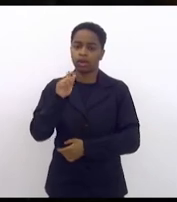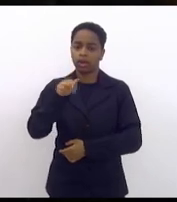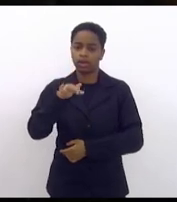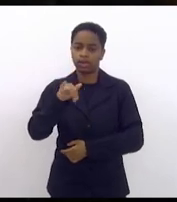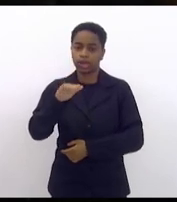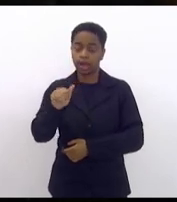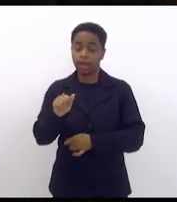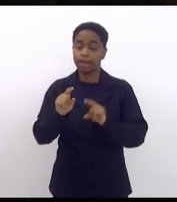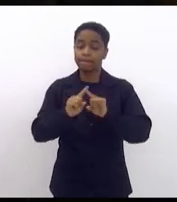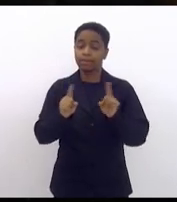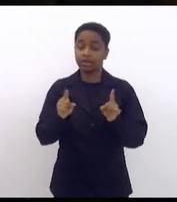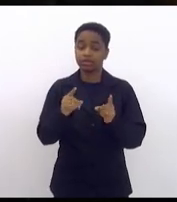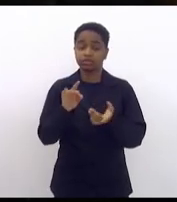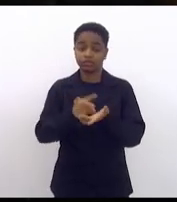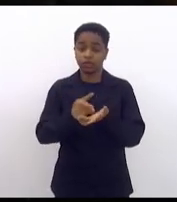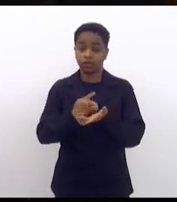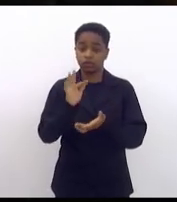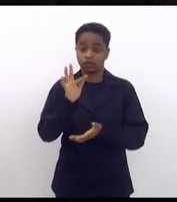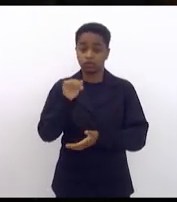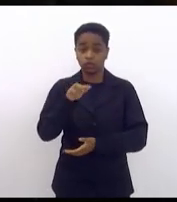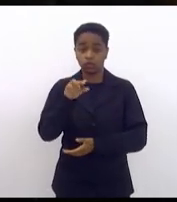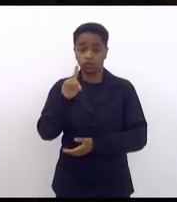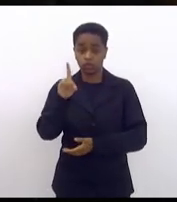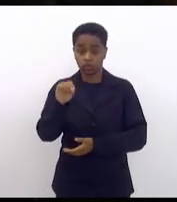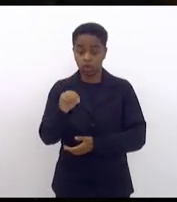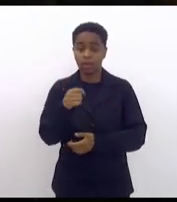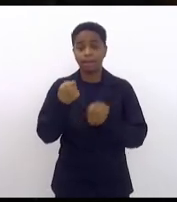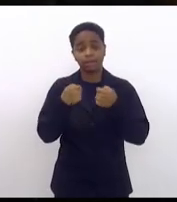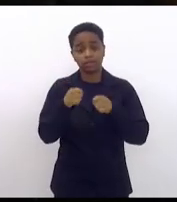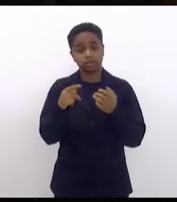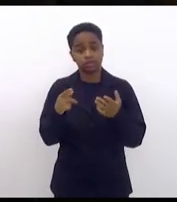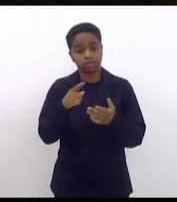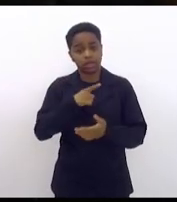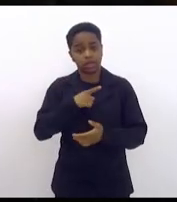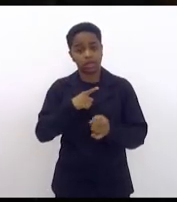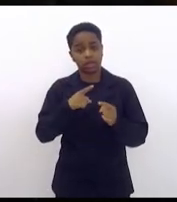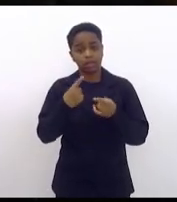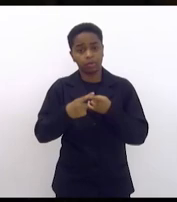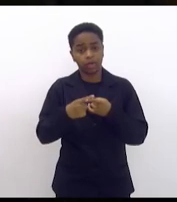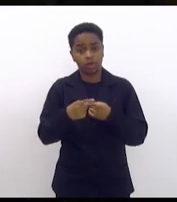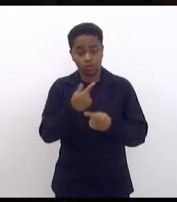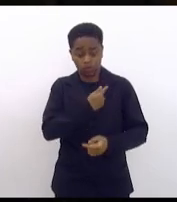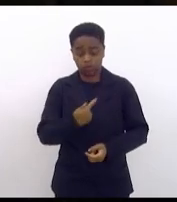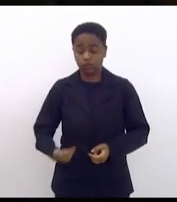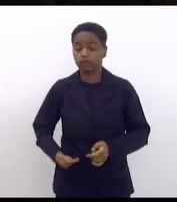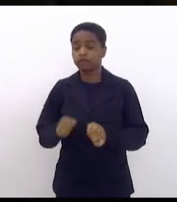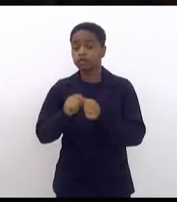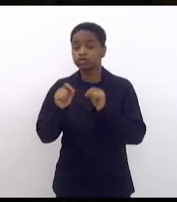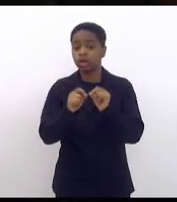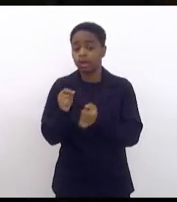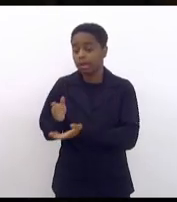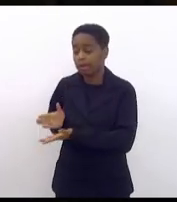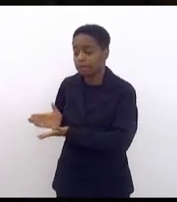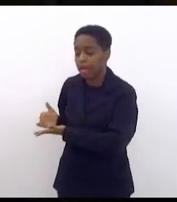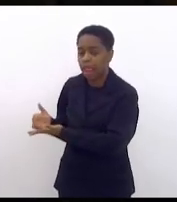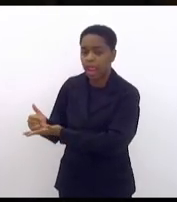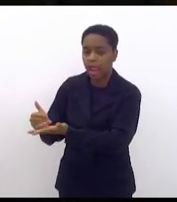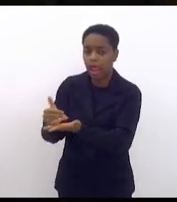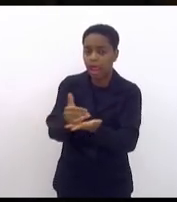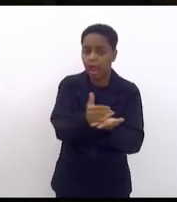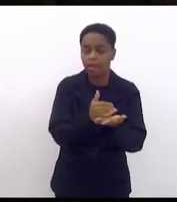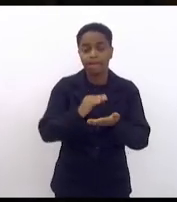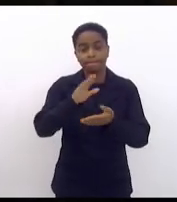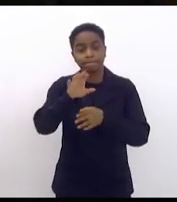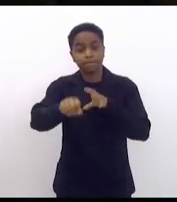fundos têm que investir. Não podem ter seu dinheiro raptado. E o governo do Estado apostou nesse caminho, tirando de vez a